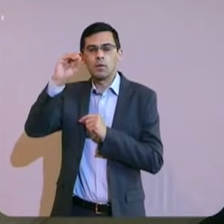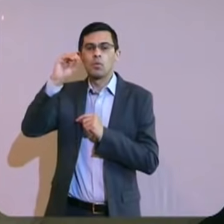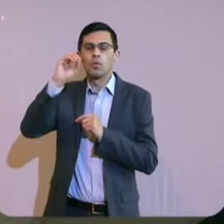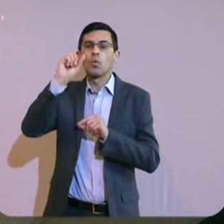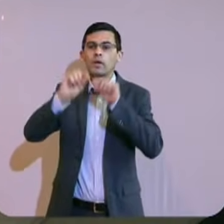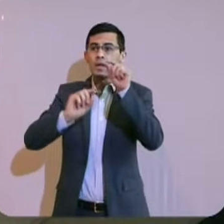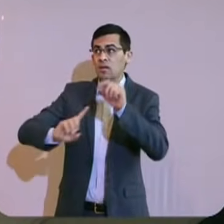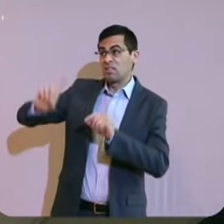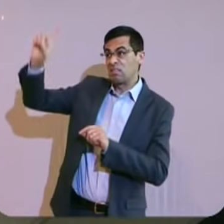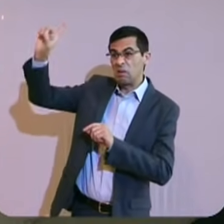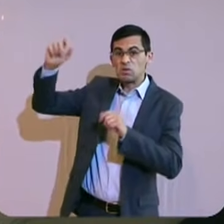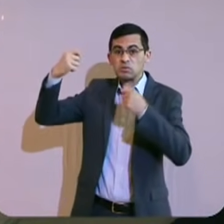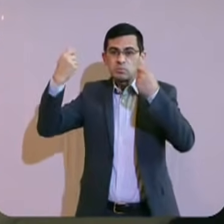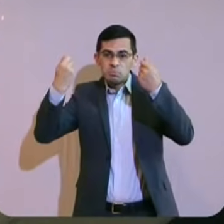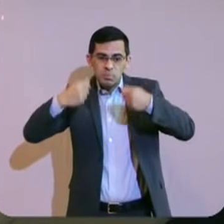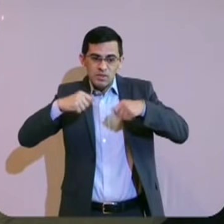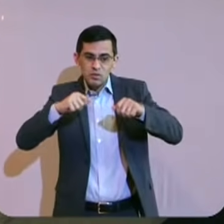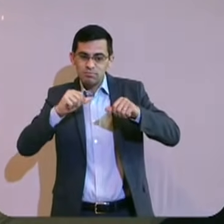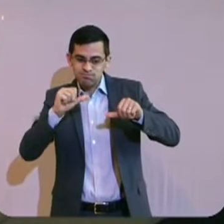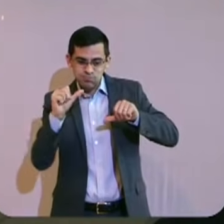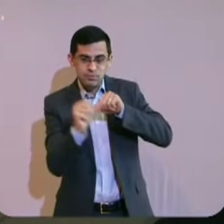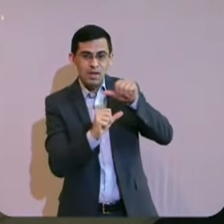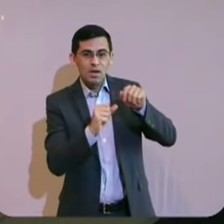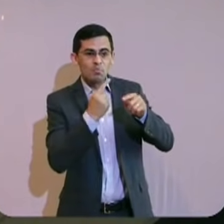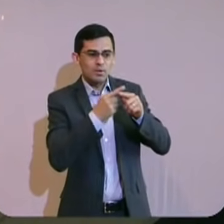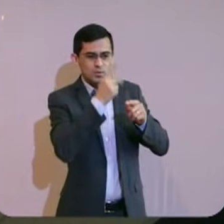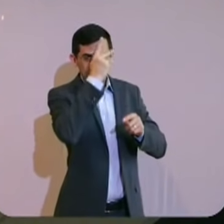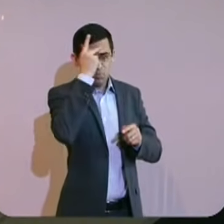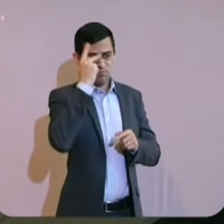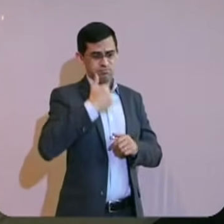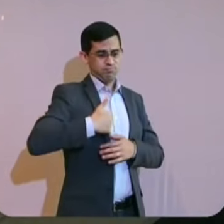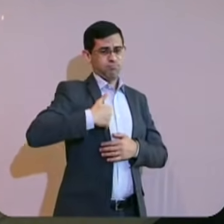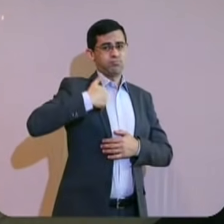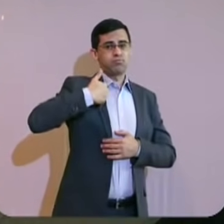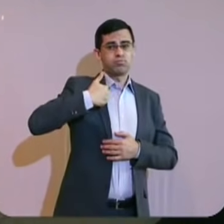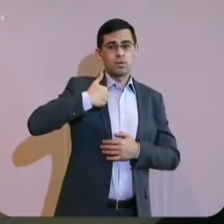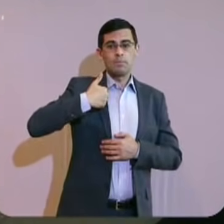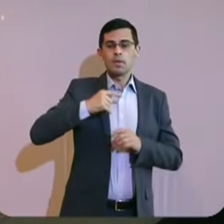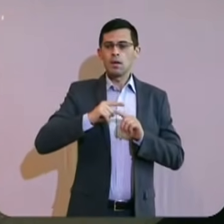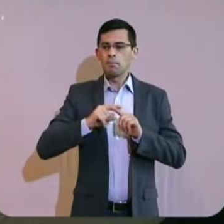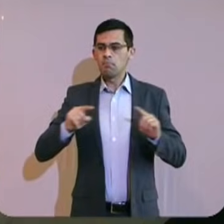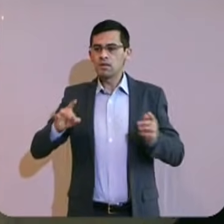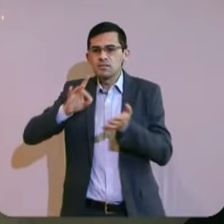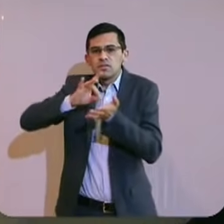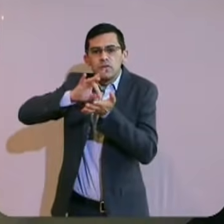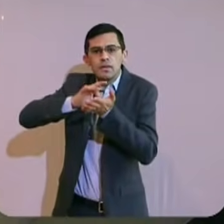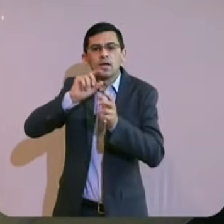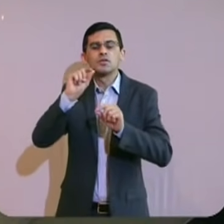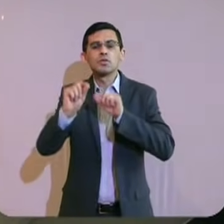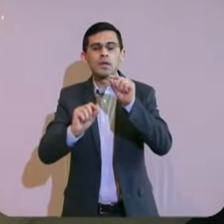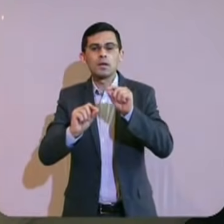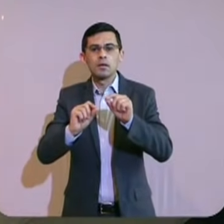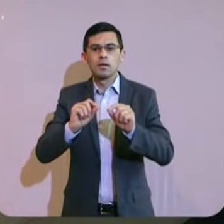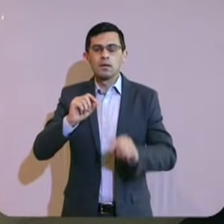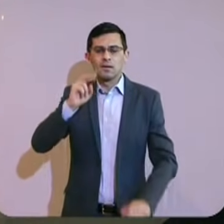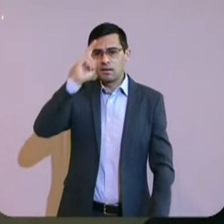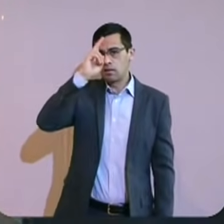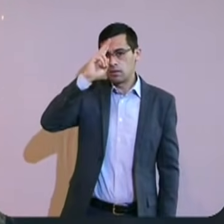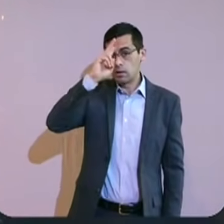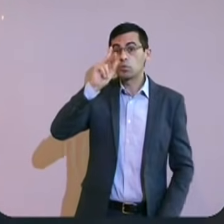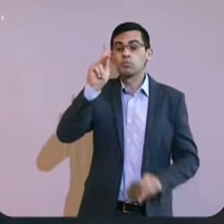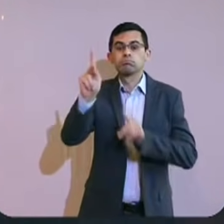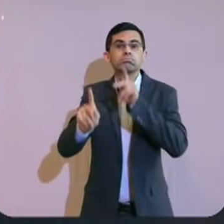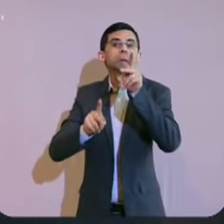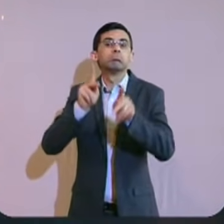teve que humilhar o orgulho deles. O interessante é que, vocês lembram quem eles